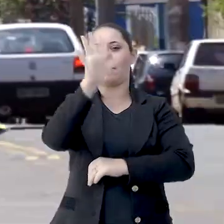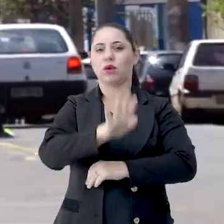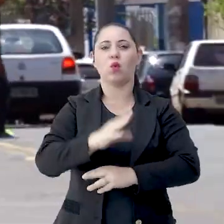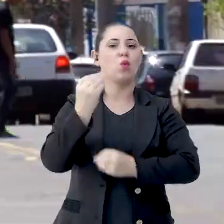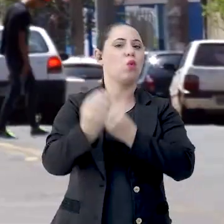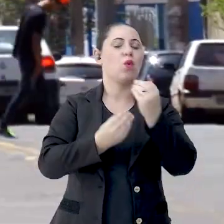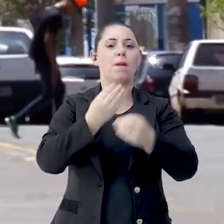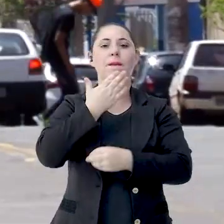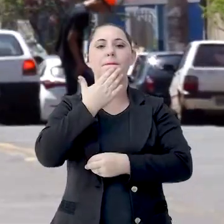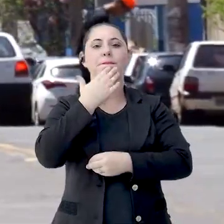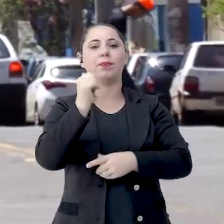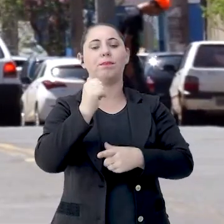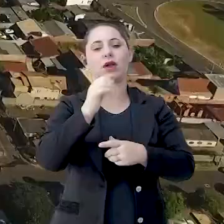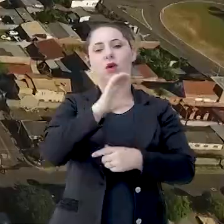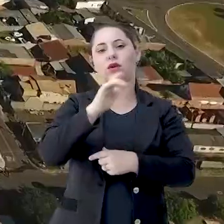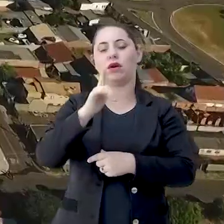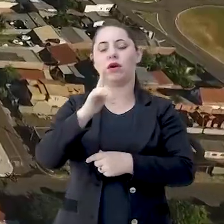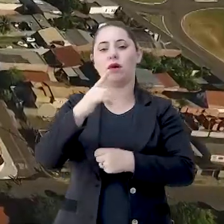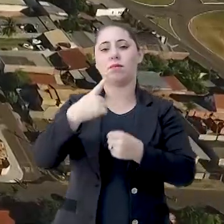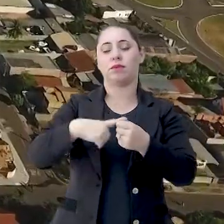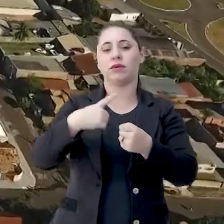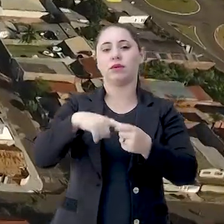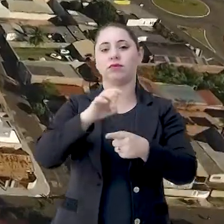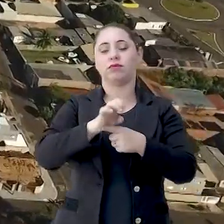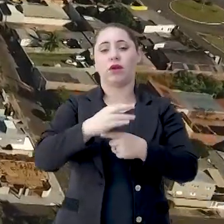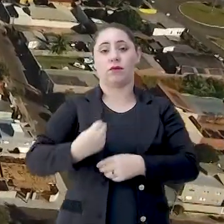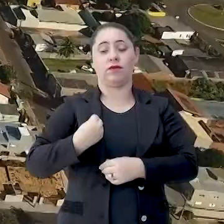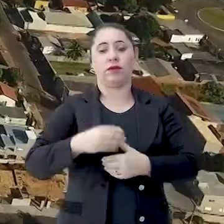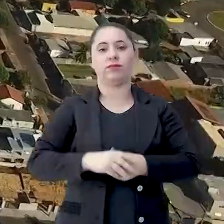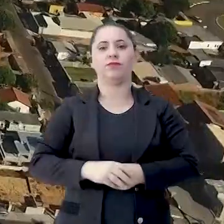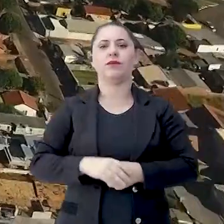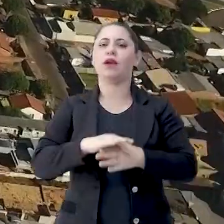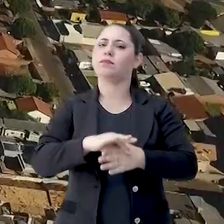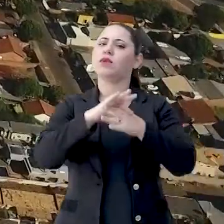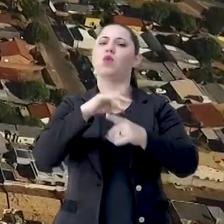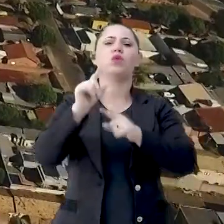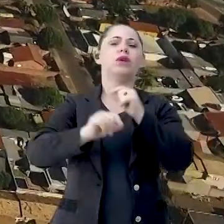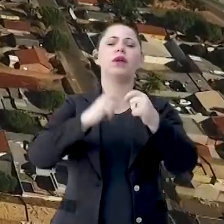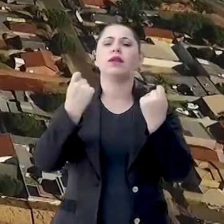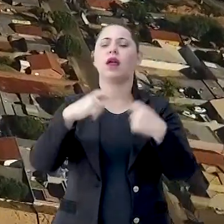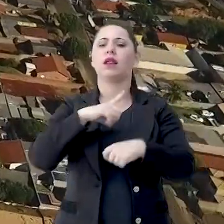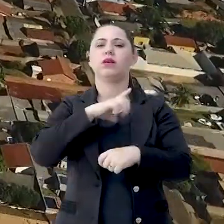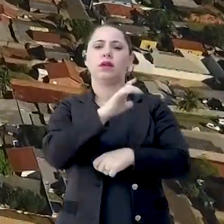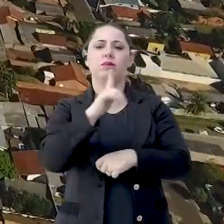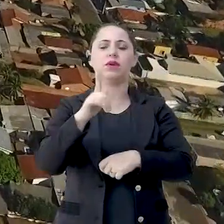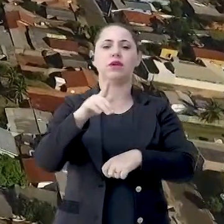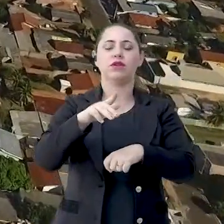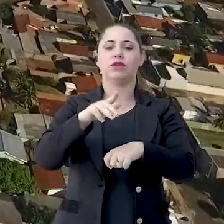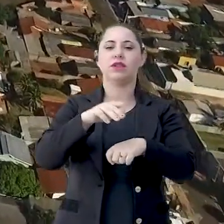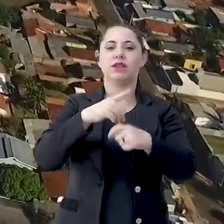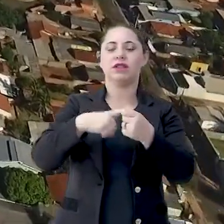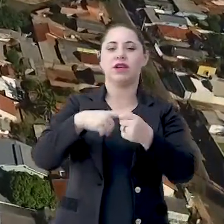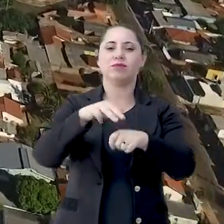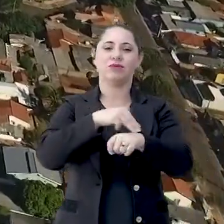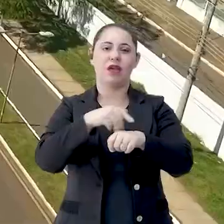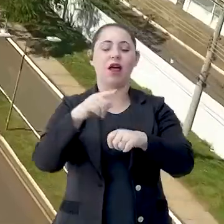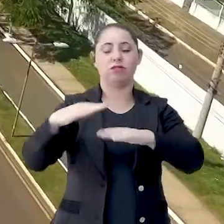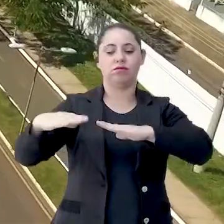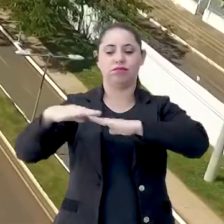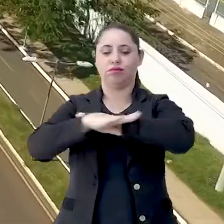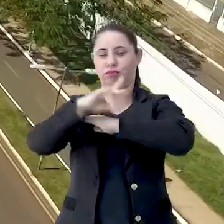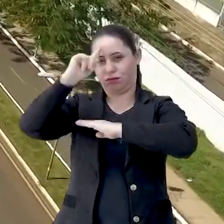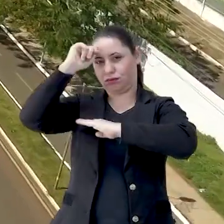nas 7 regiões da capital mudou a paisagem urbana, deixando a poeira e a lama no passado.